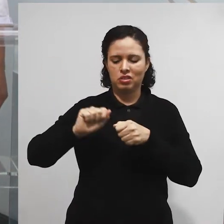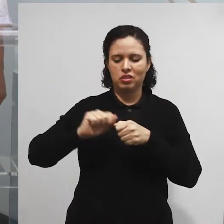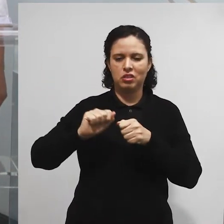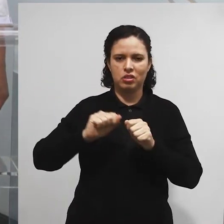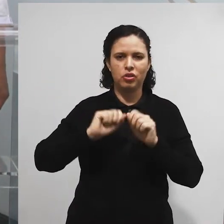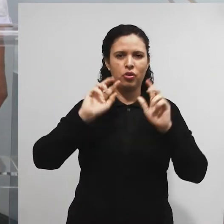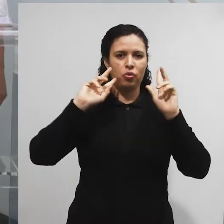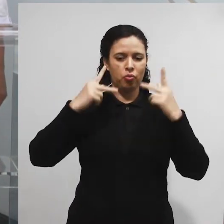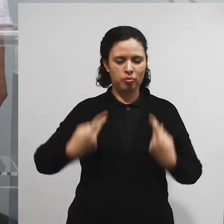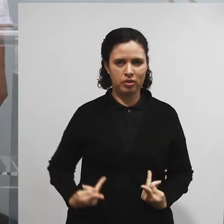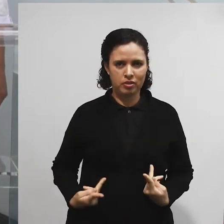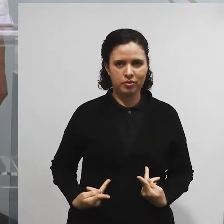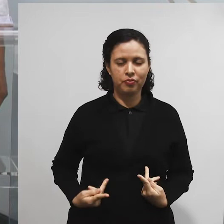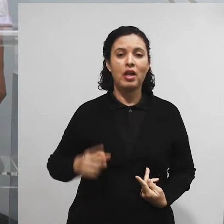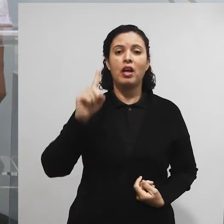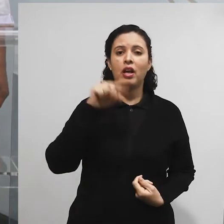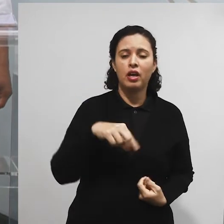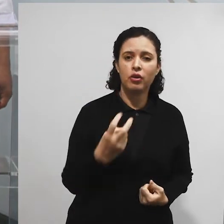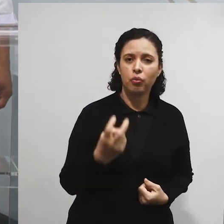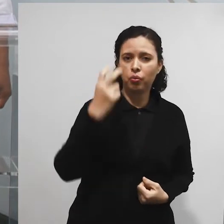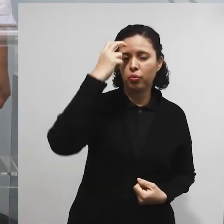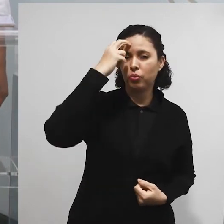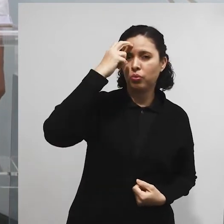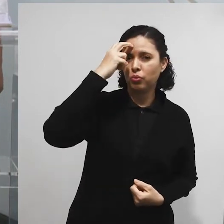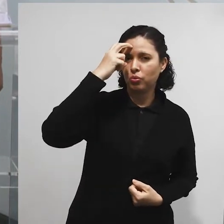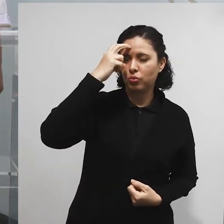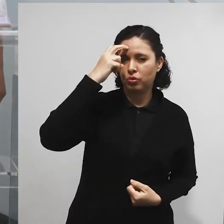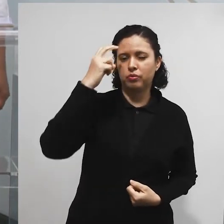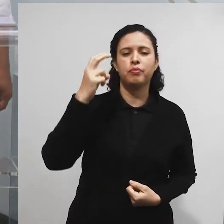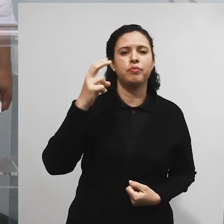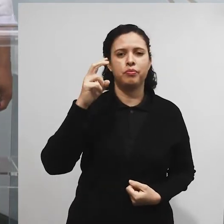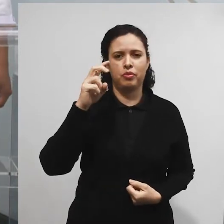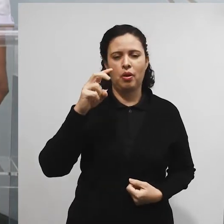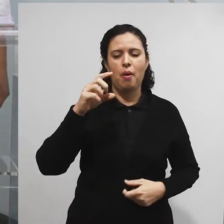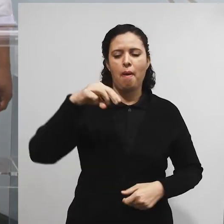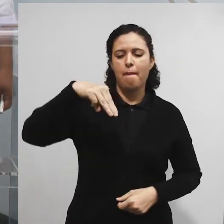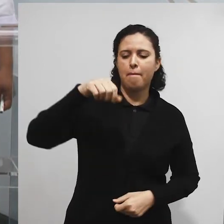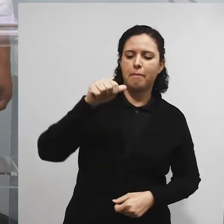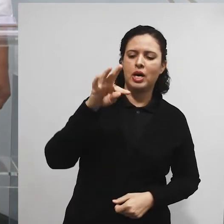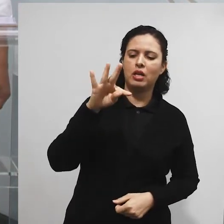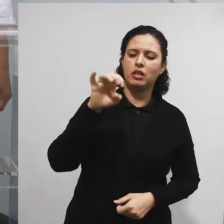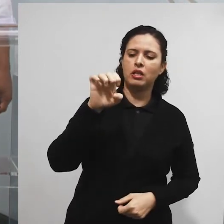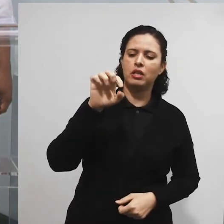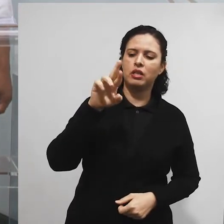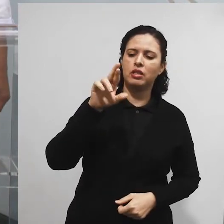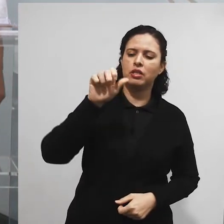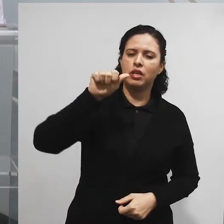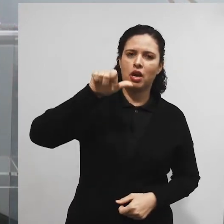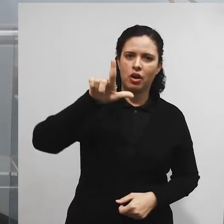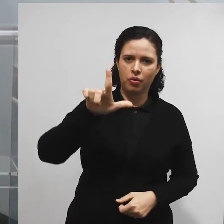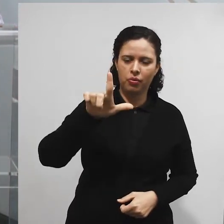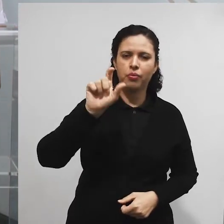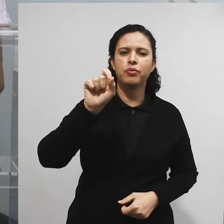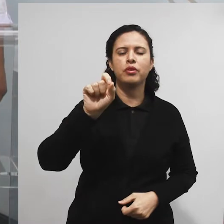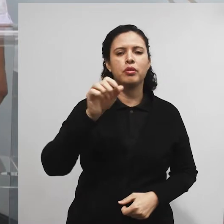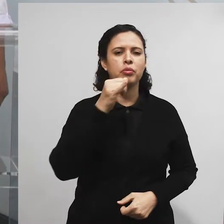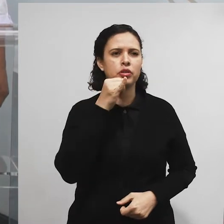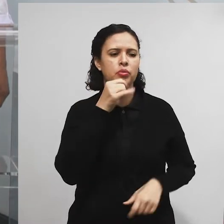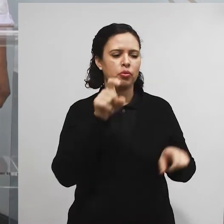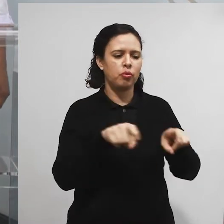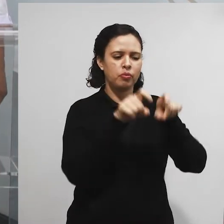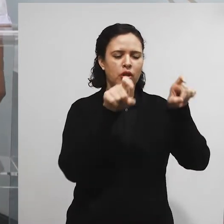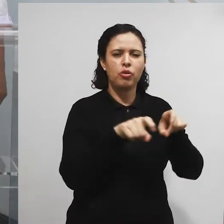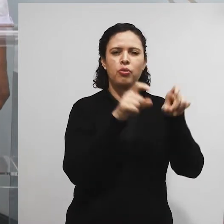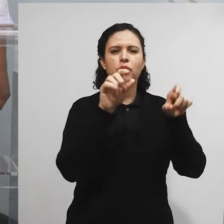chamamos de cultura material. Seja o computador que você está utilizando, o programa do computador, que mesmo que seja abstrato, né? A